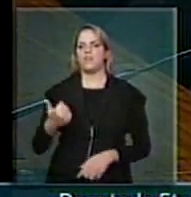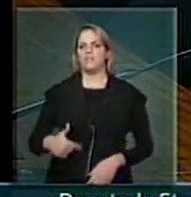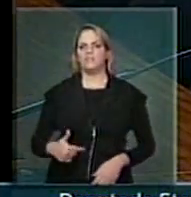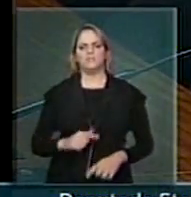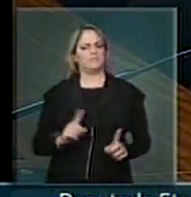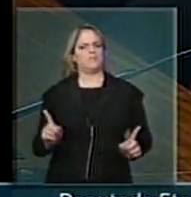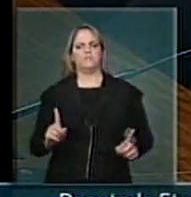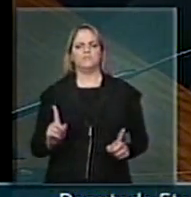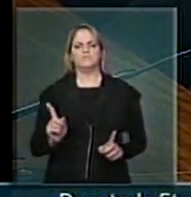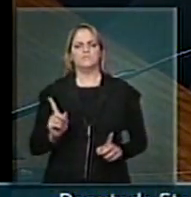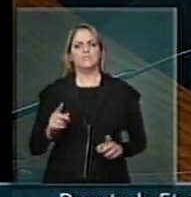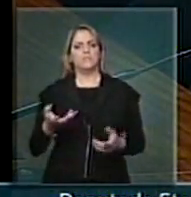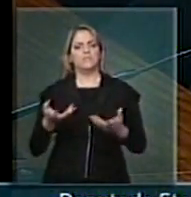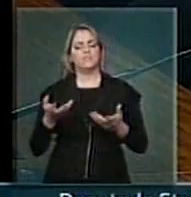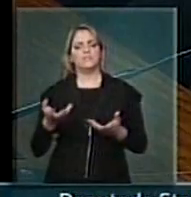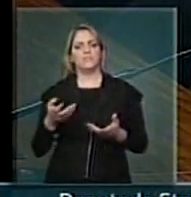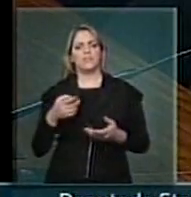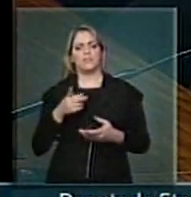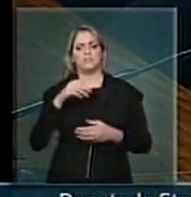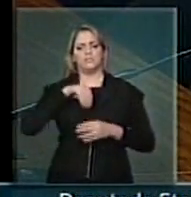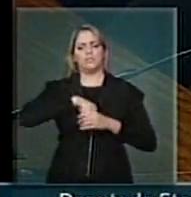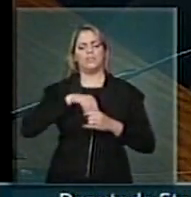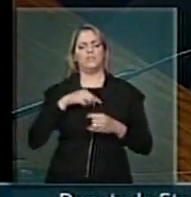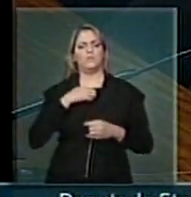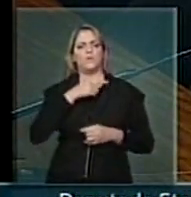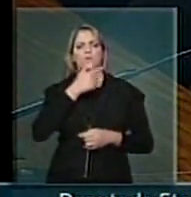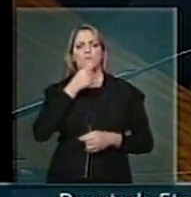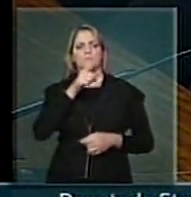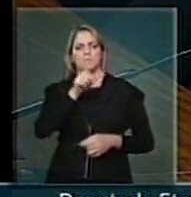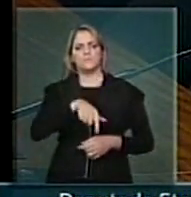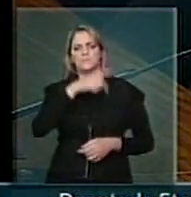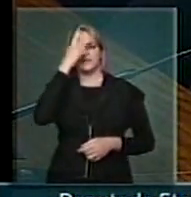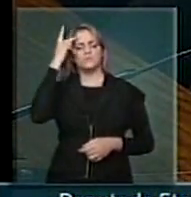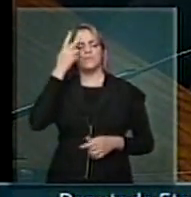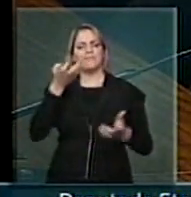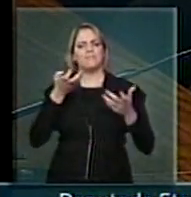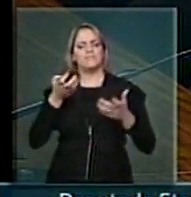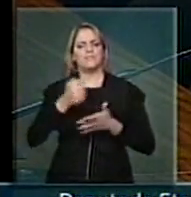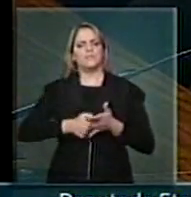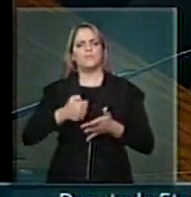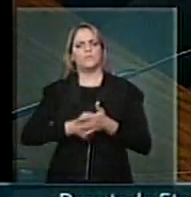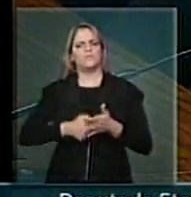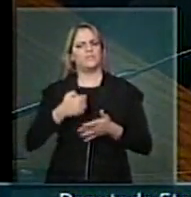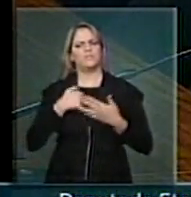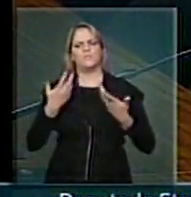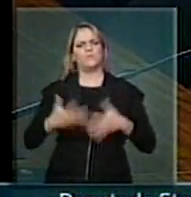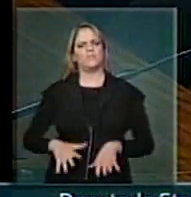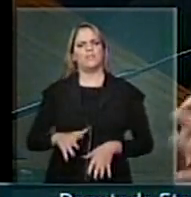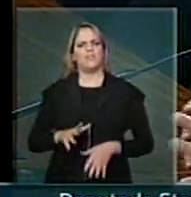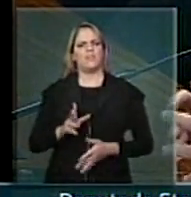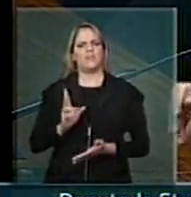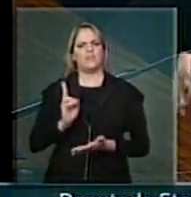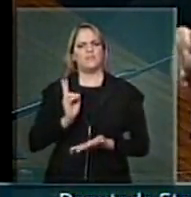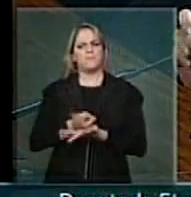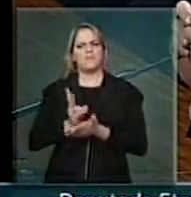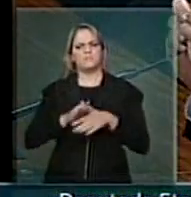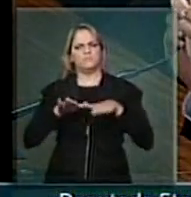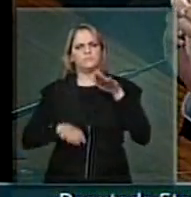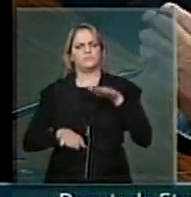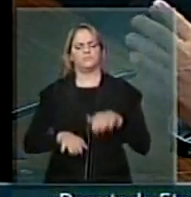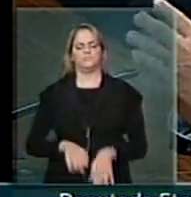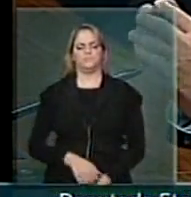isso. Mas dentro dele ele já sabe que fala, olha, não dá pé, desse jeito não dá pé. Então,